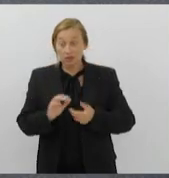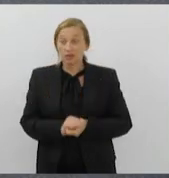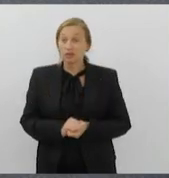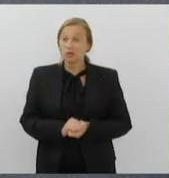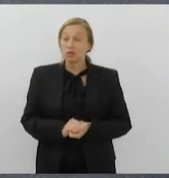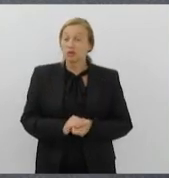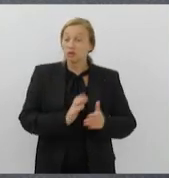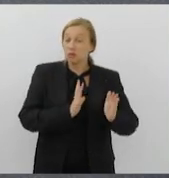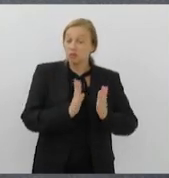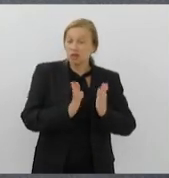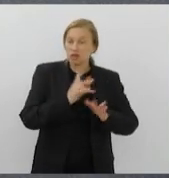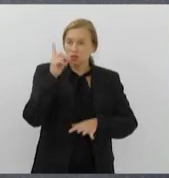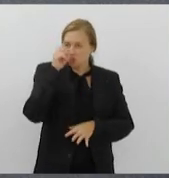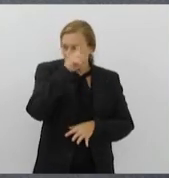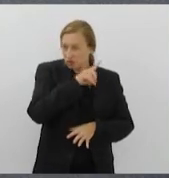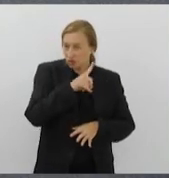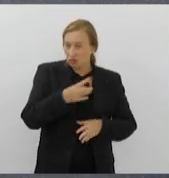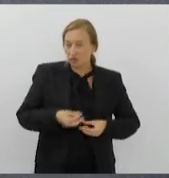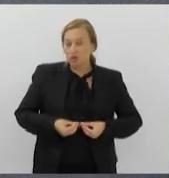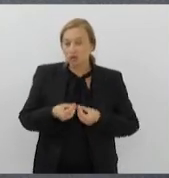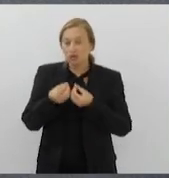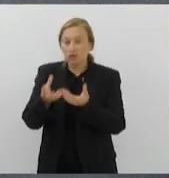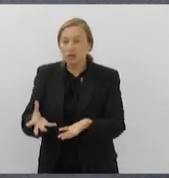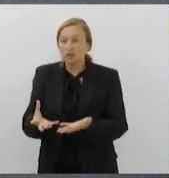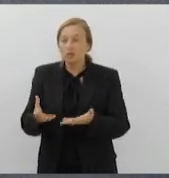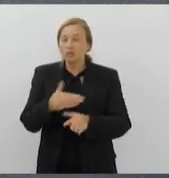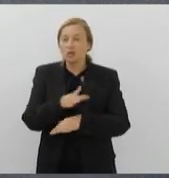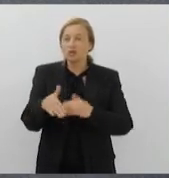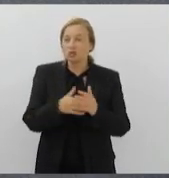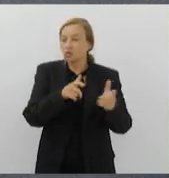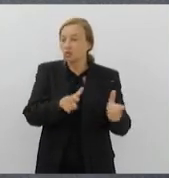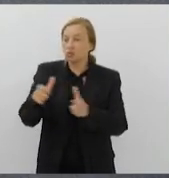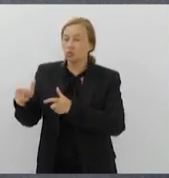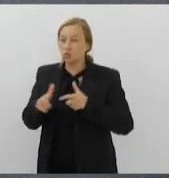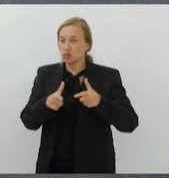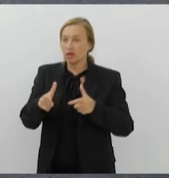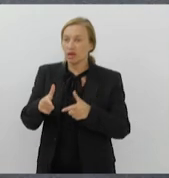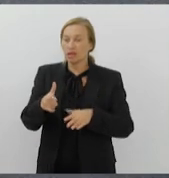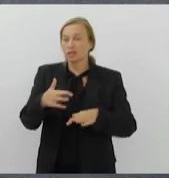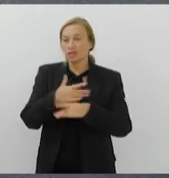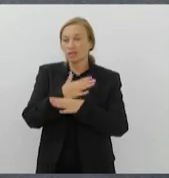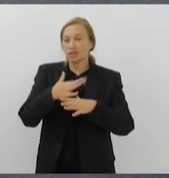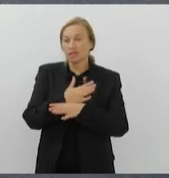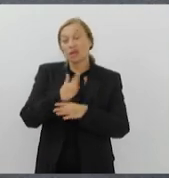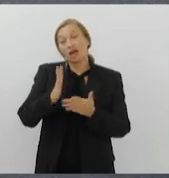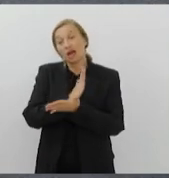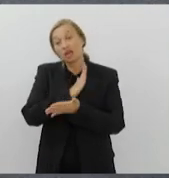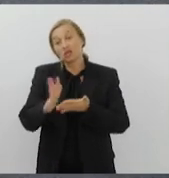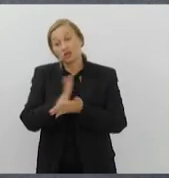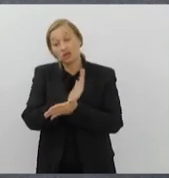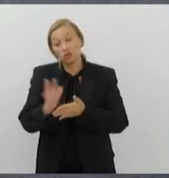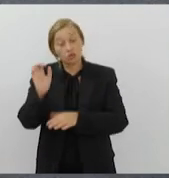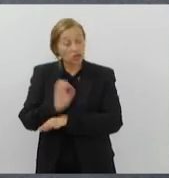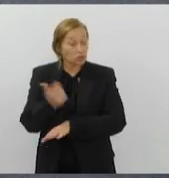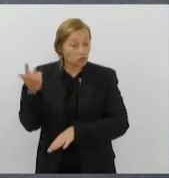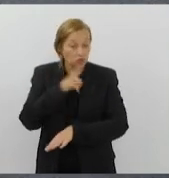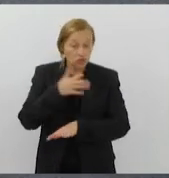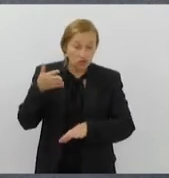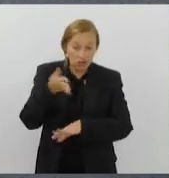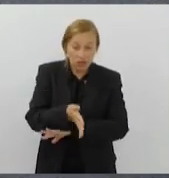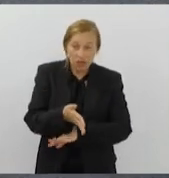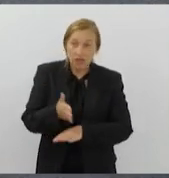quando foram levar doação para todos os cantos da cidade, onde muitas vezes o poder público não chegava, e que continuam trabalhando